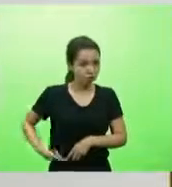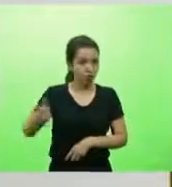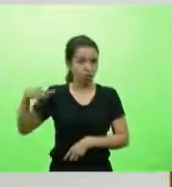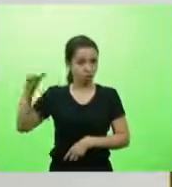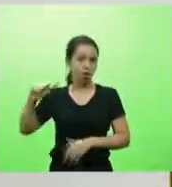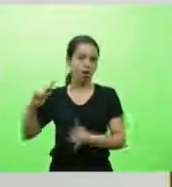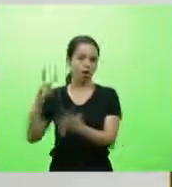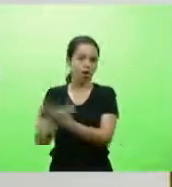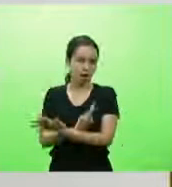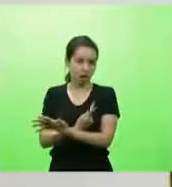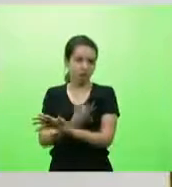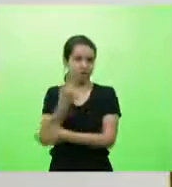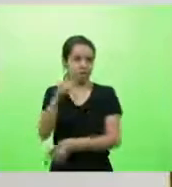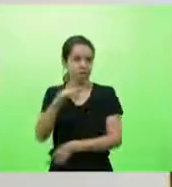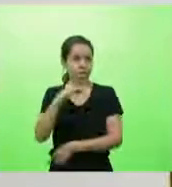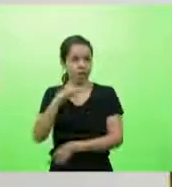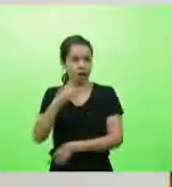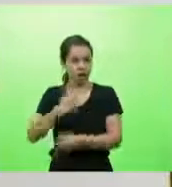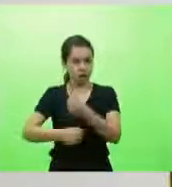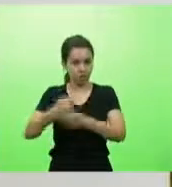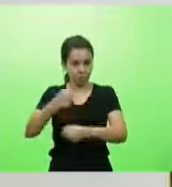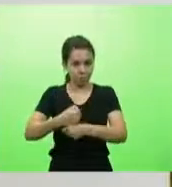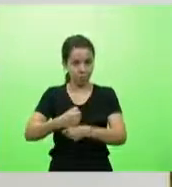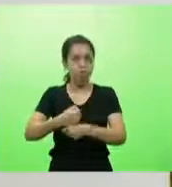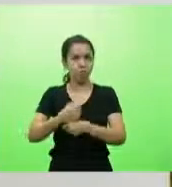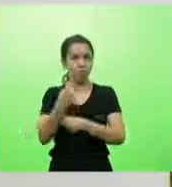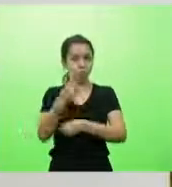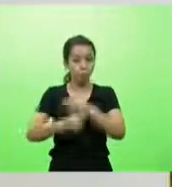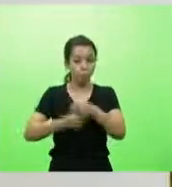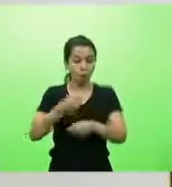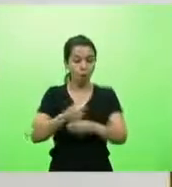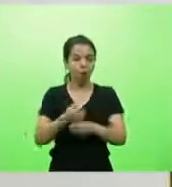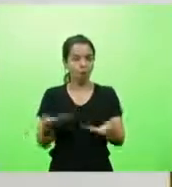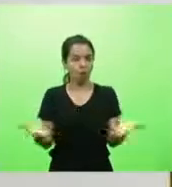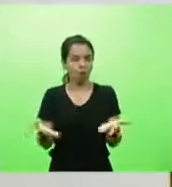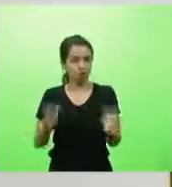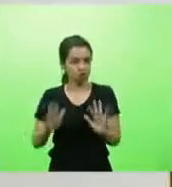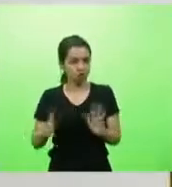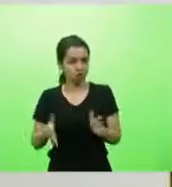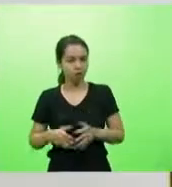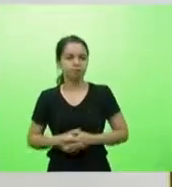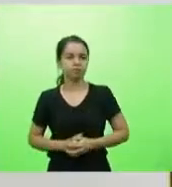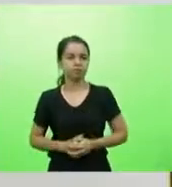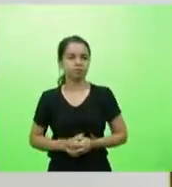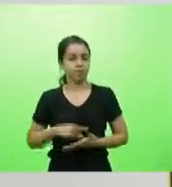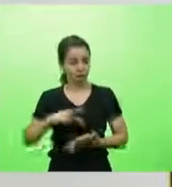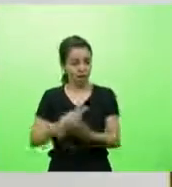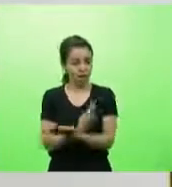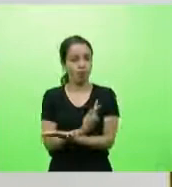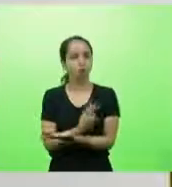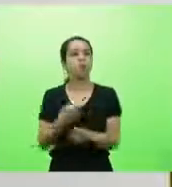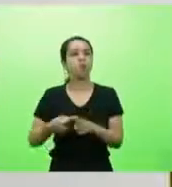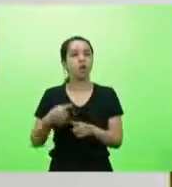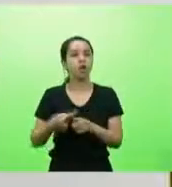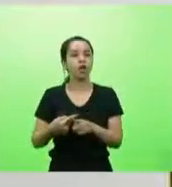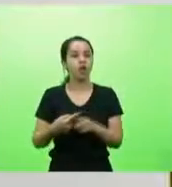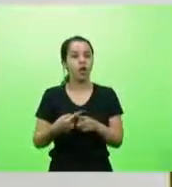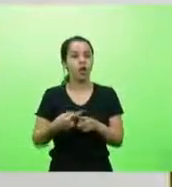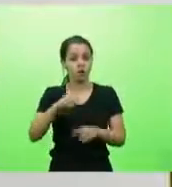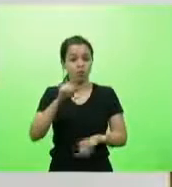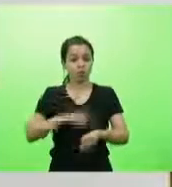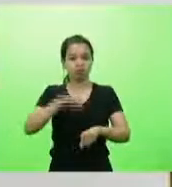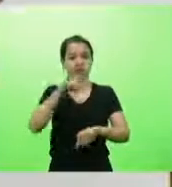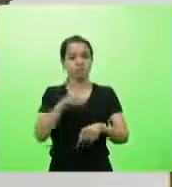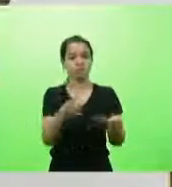17 de março do ano passado, que agora vão fazer um ano. No dia 17 de março do ano passado, errou, por quê? Fecharam de uma hora para